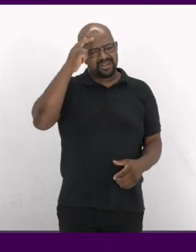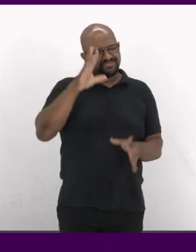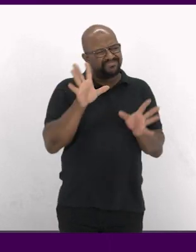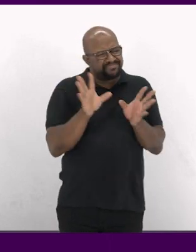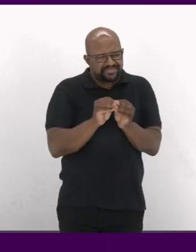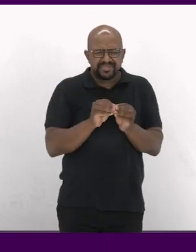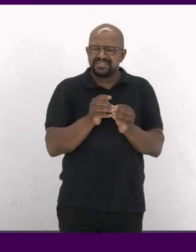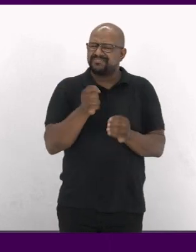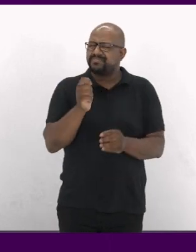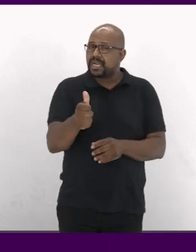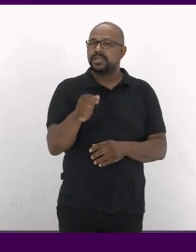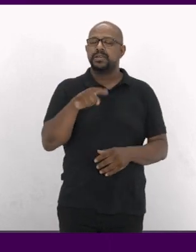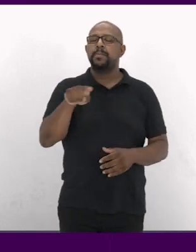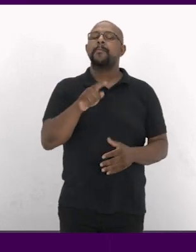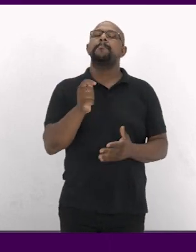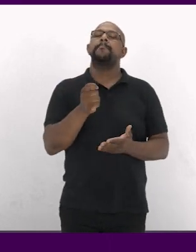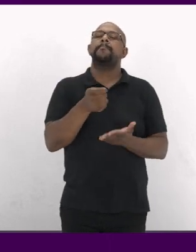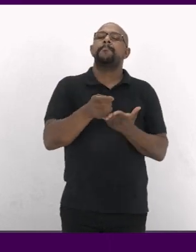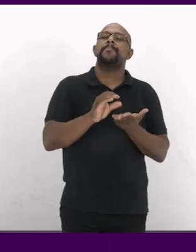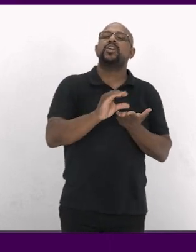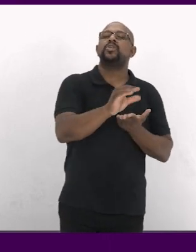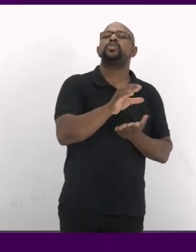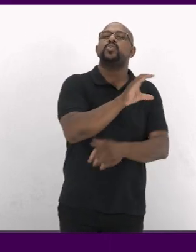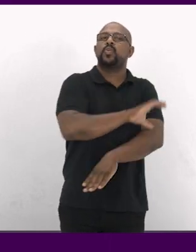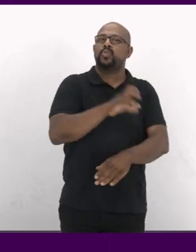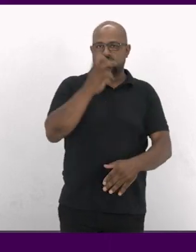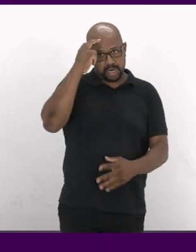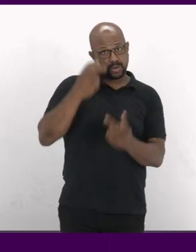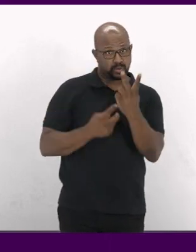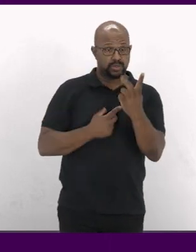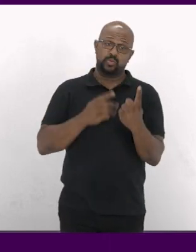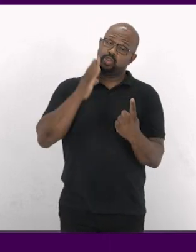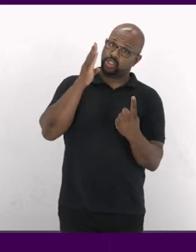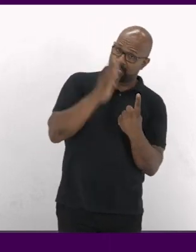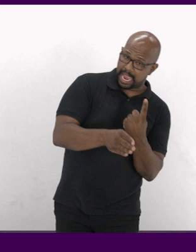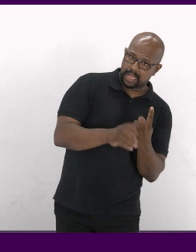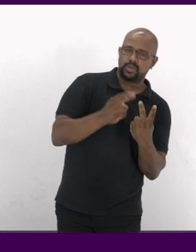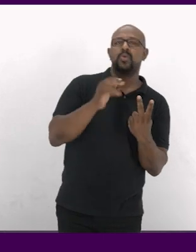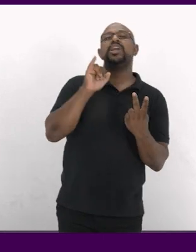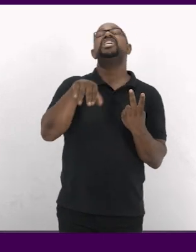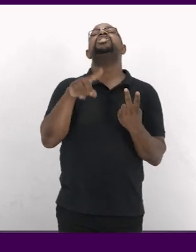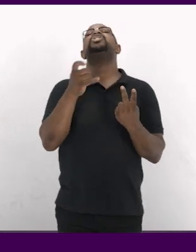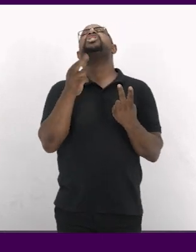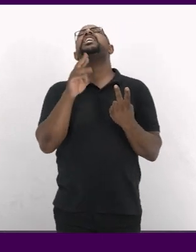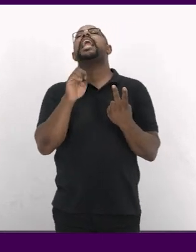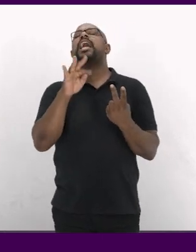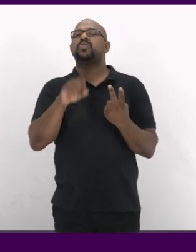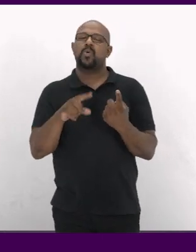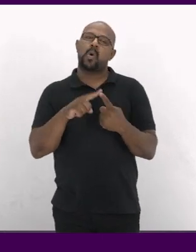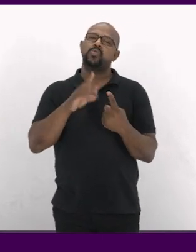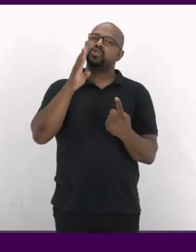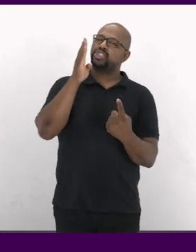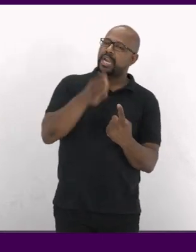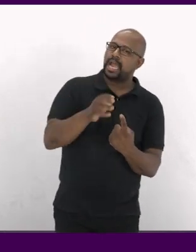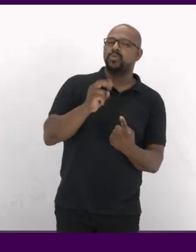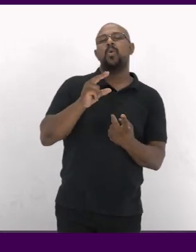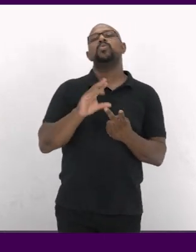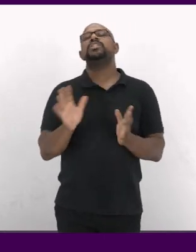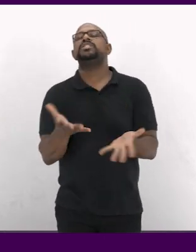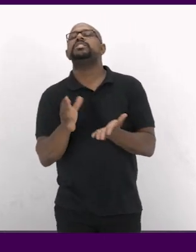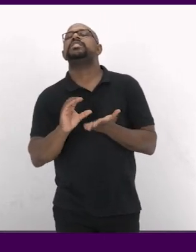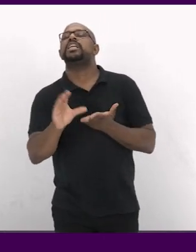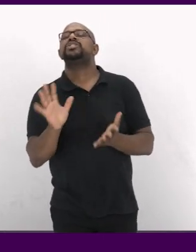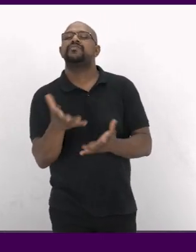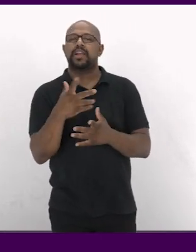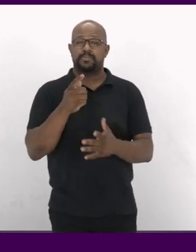simples e objetivo, podemos classificar o patrocínio cultural de 2 formas: o direto e o indireto, ou o direto e o